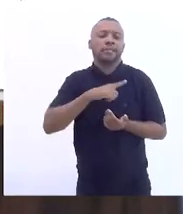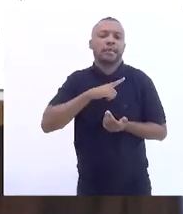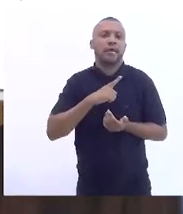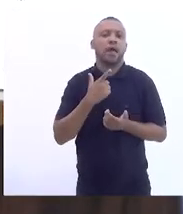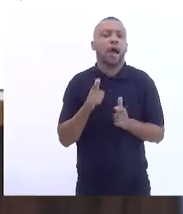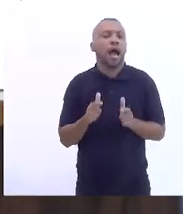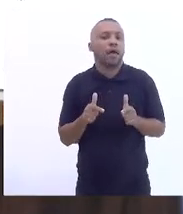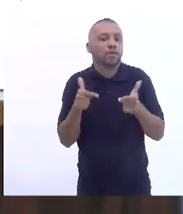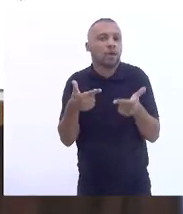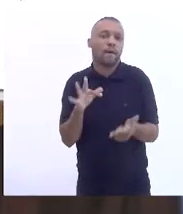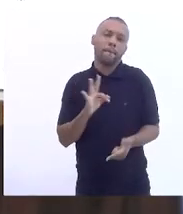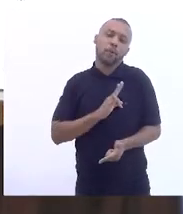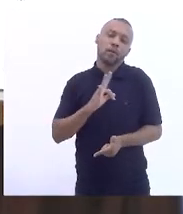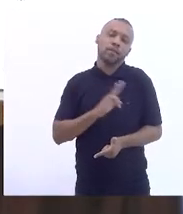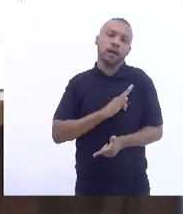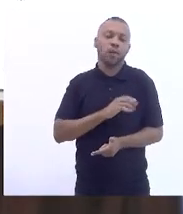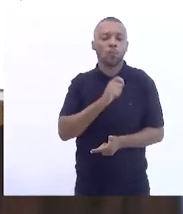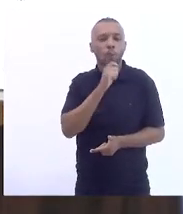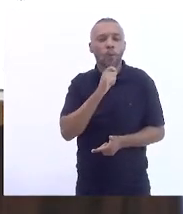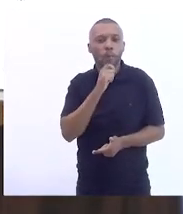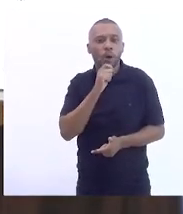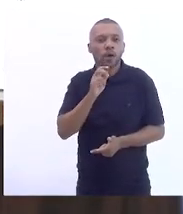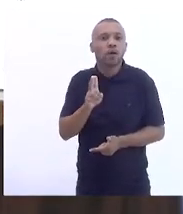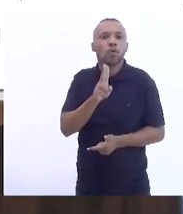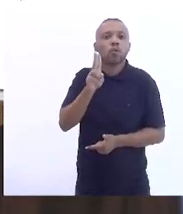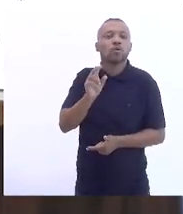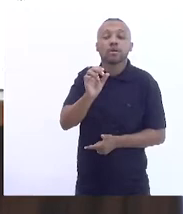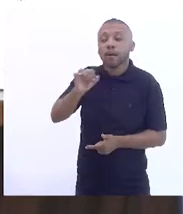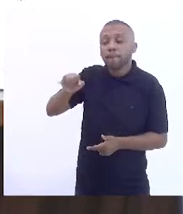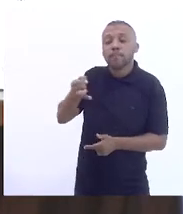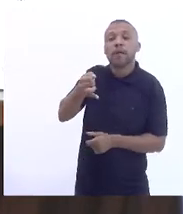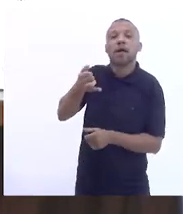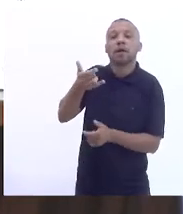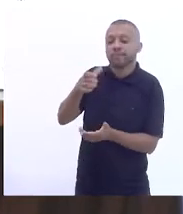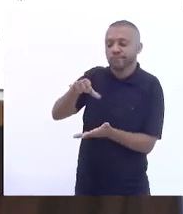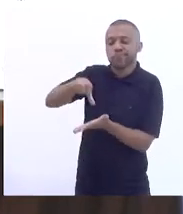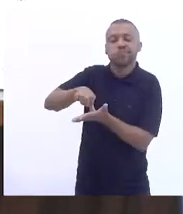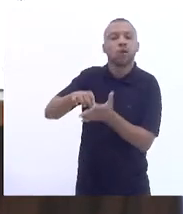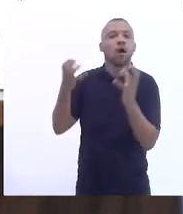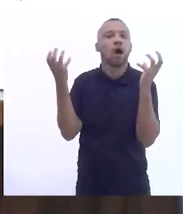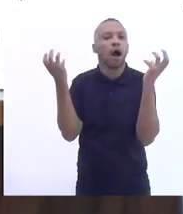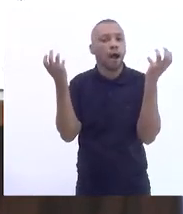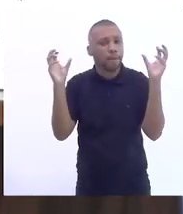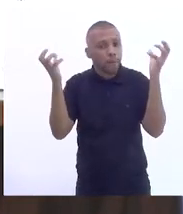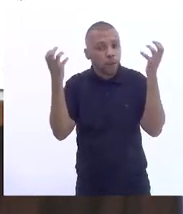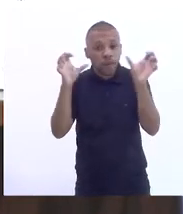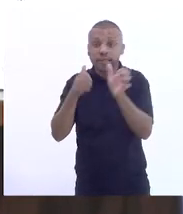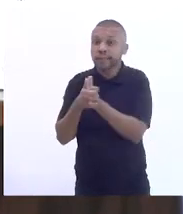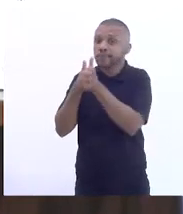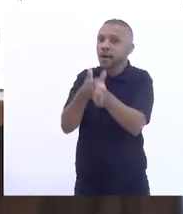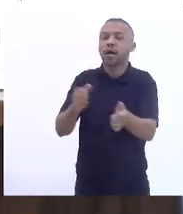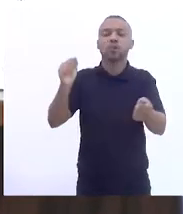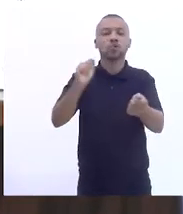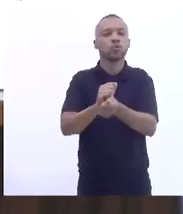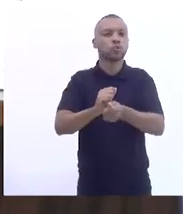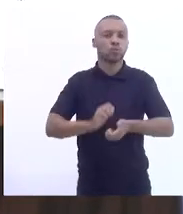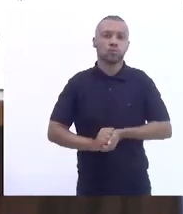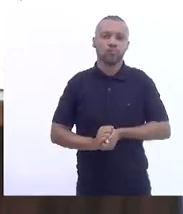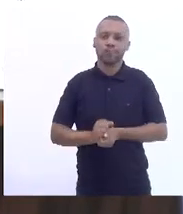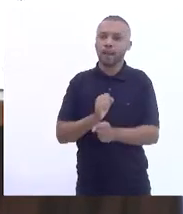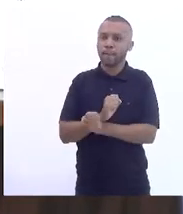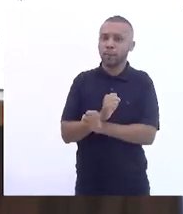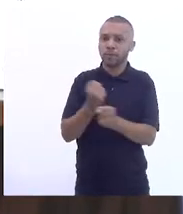sem o uso dos equipamentos de saúde ou seja sem uma ambulância para acompanhar não é possível